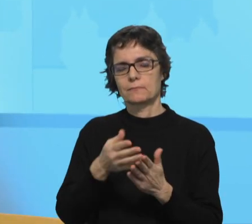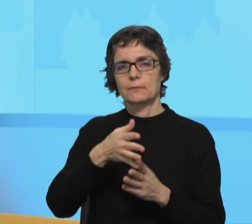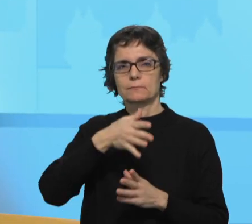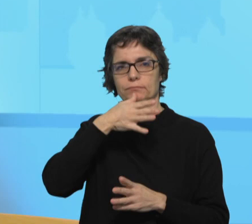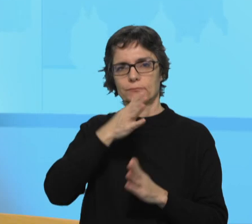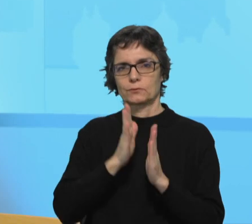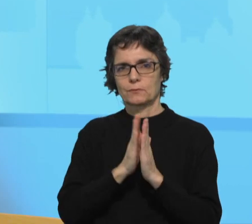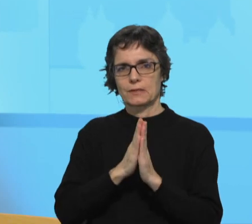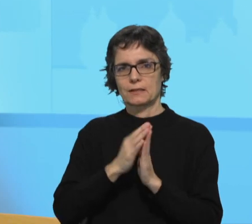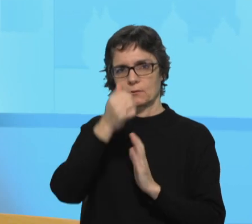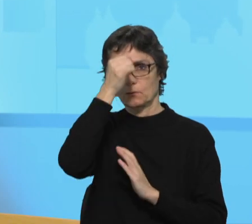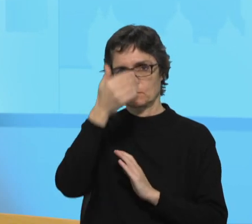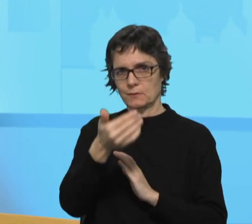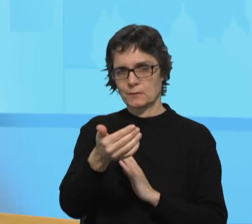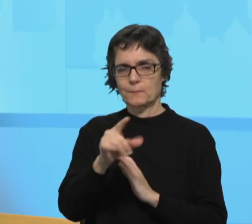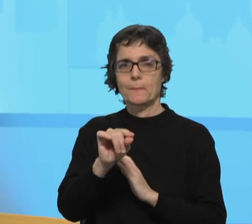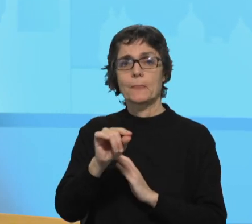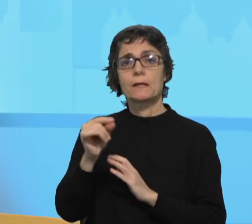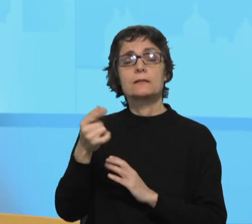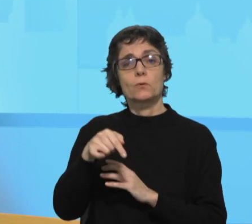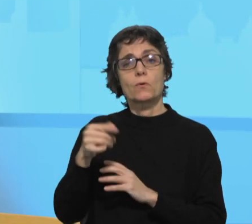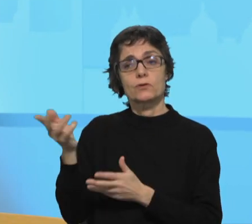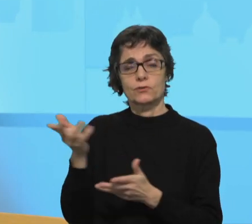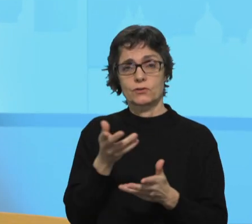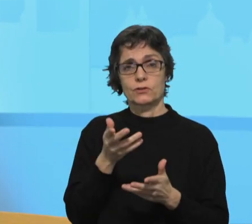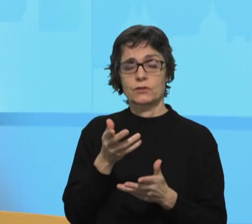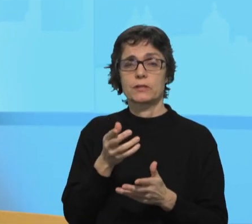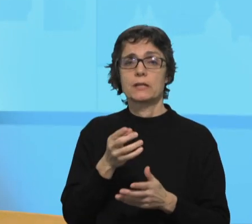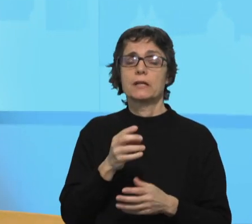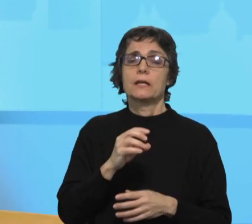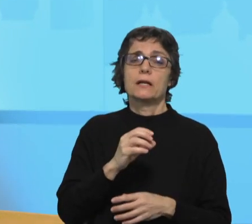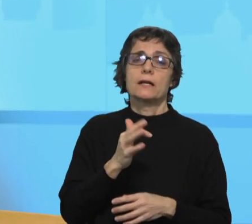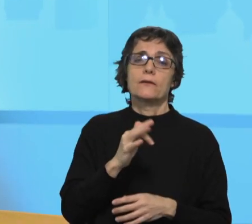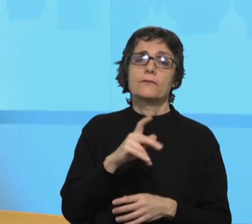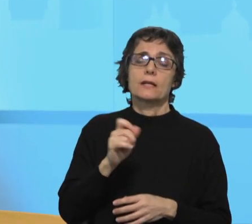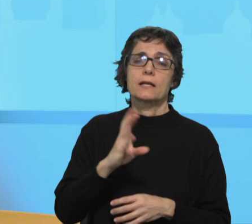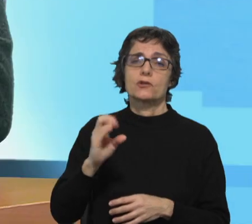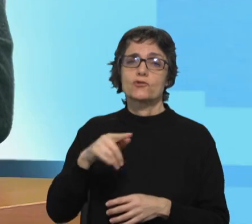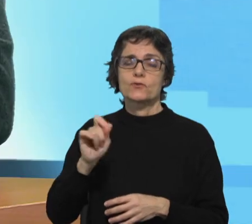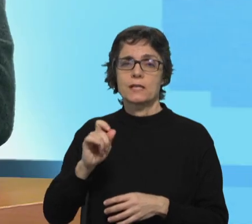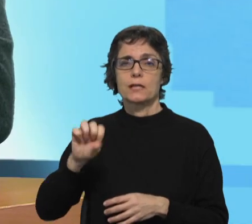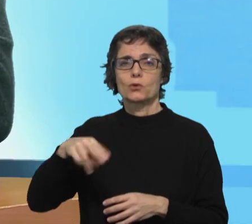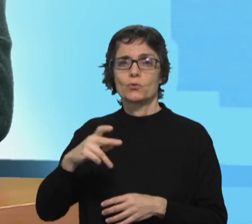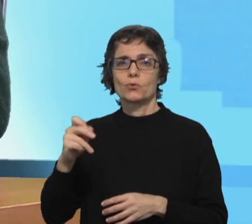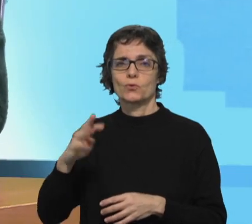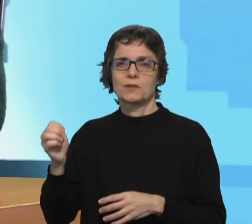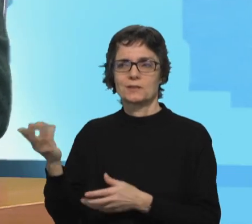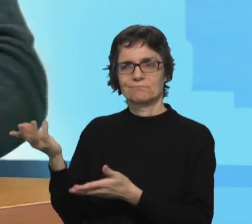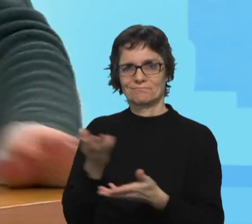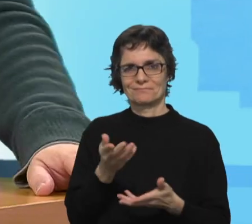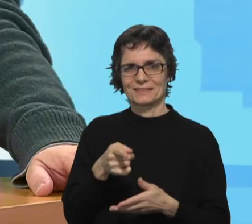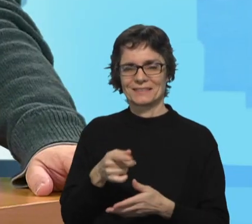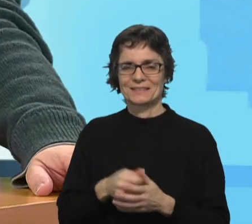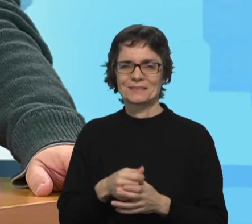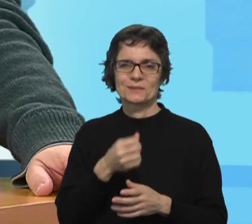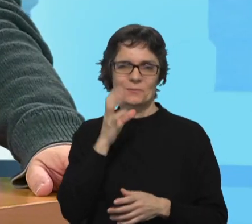itinerário que faremos com o dominicano Frei José Nunes. Muito boa tarde, obrigado por estar aqui entre nós, uma